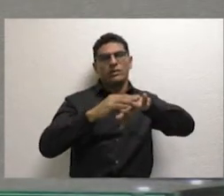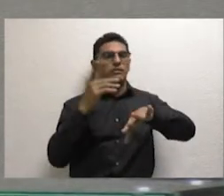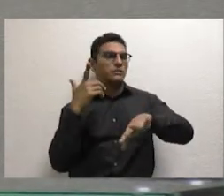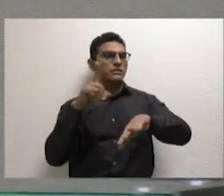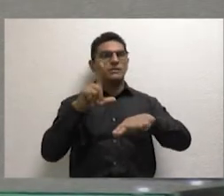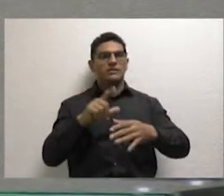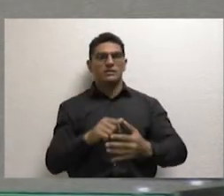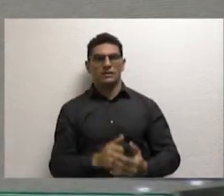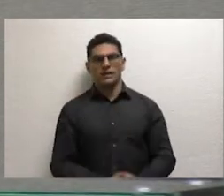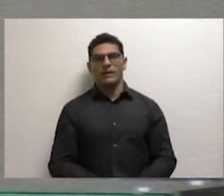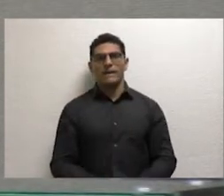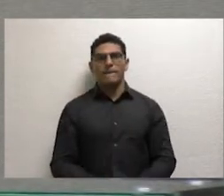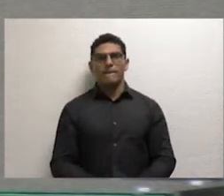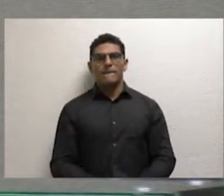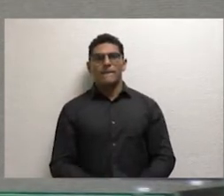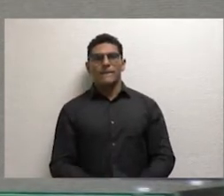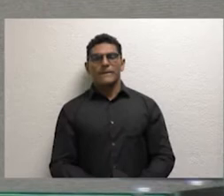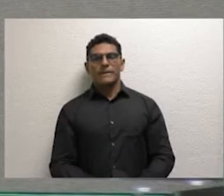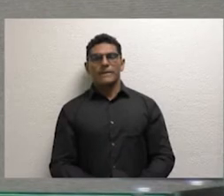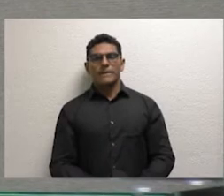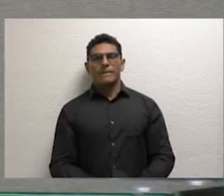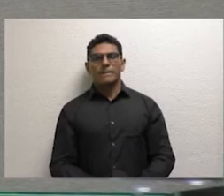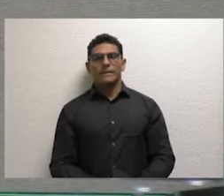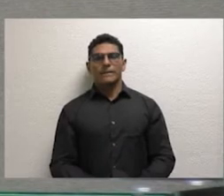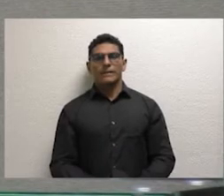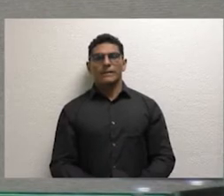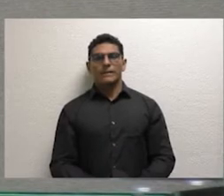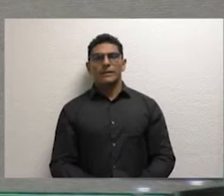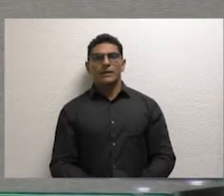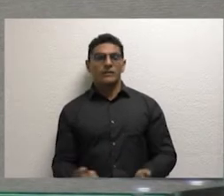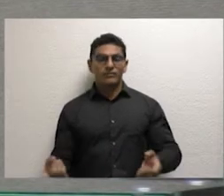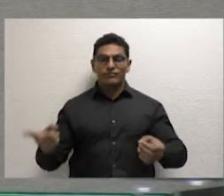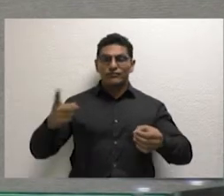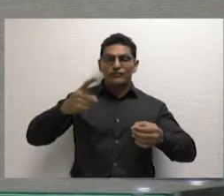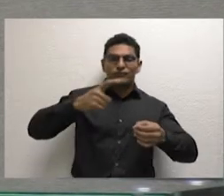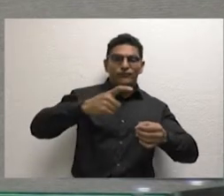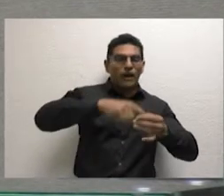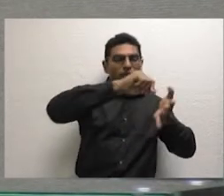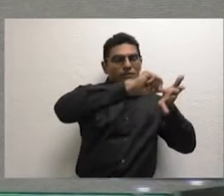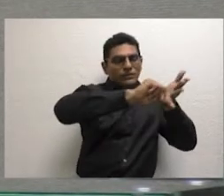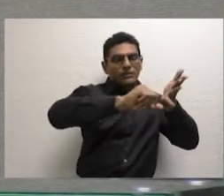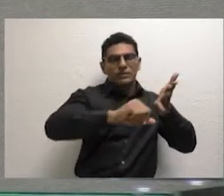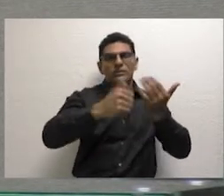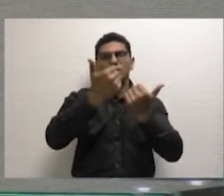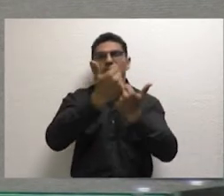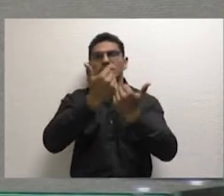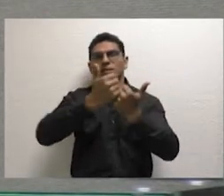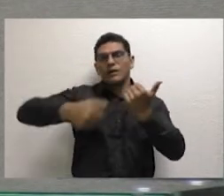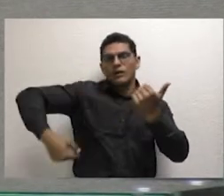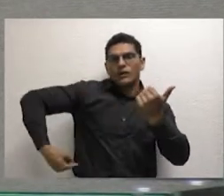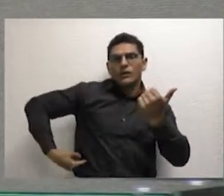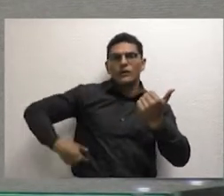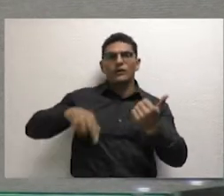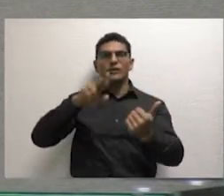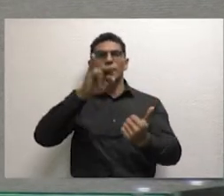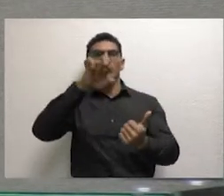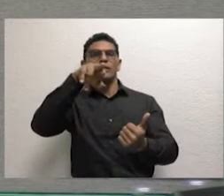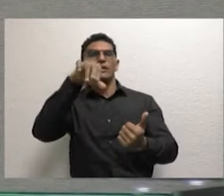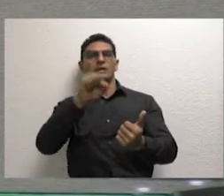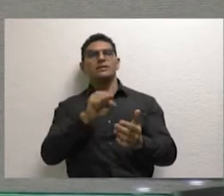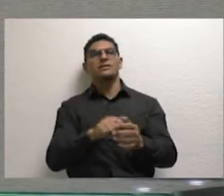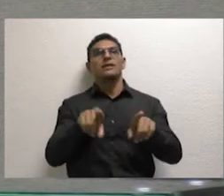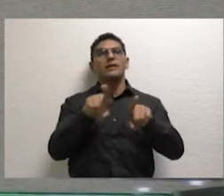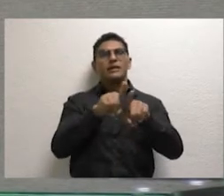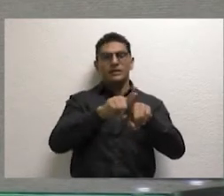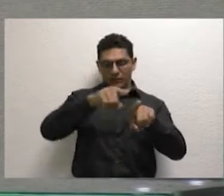teremos ali também como já disse o retorno do transplante renal e até o início de transplante de